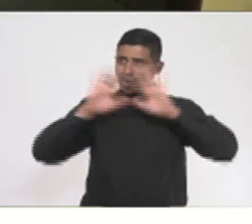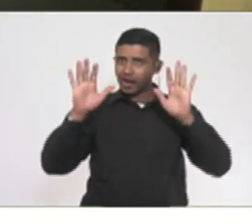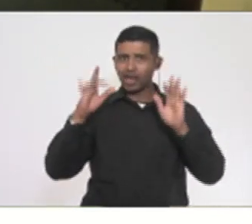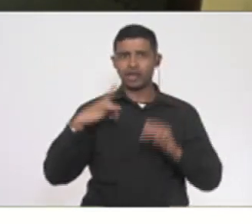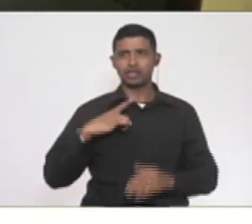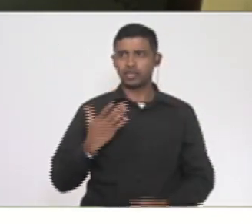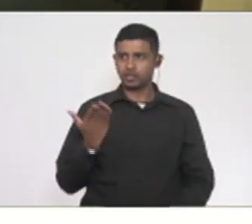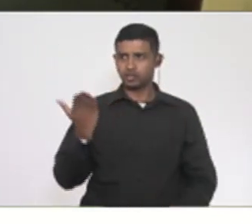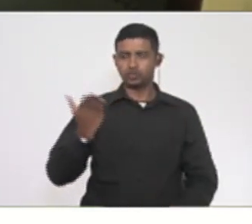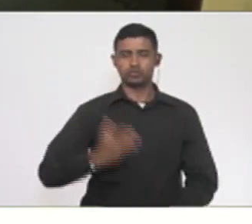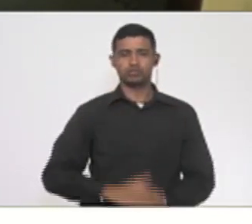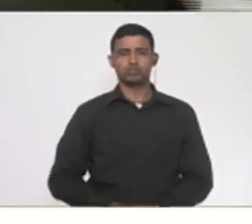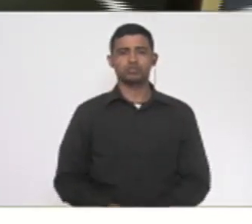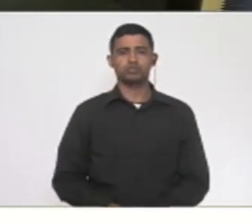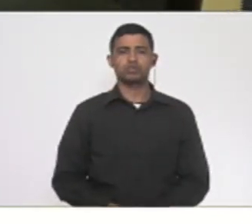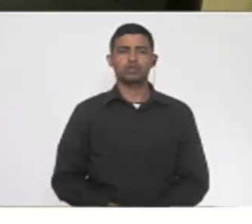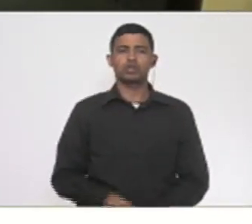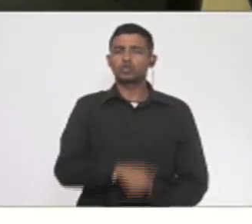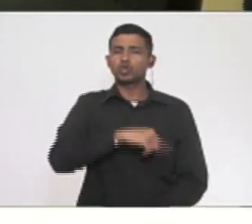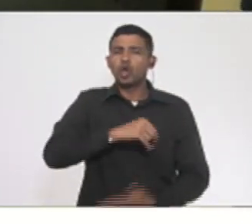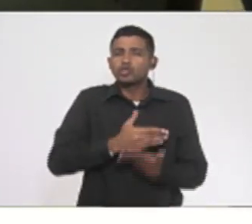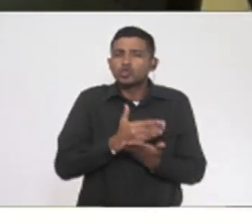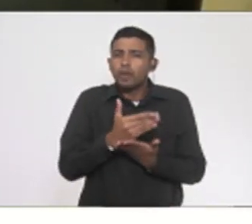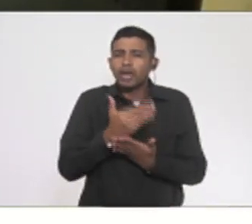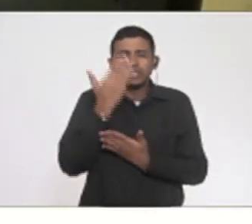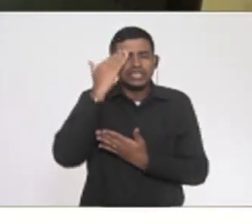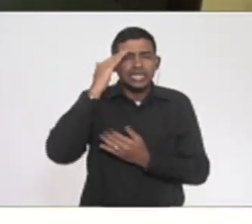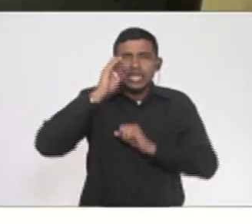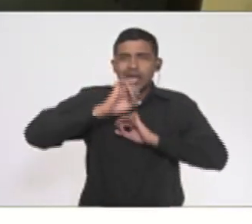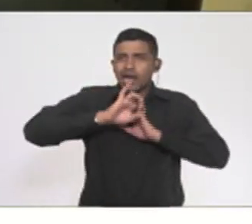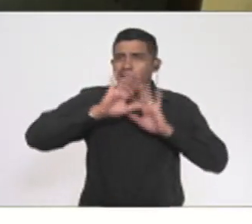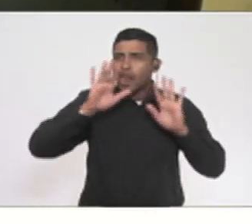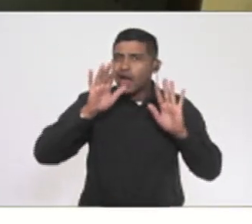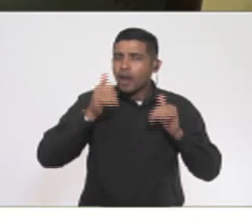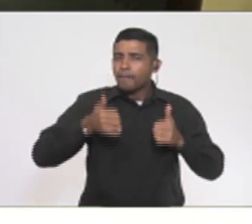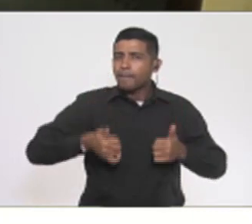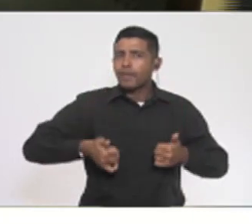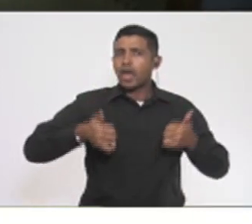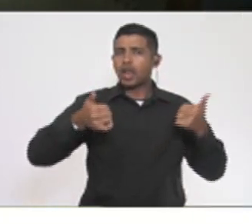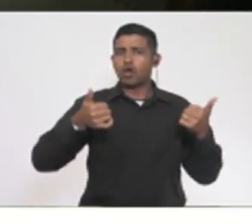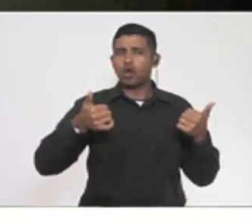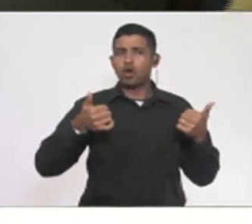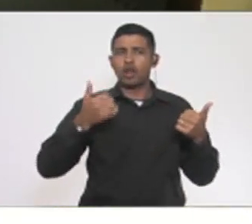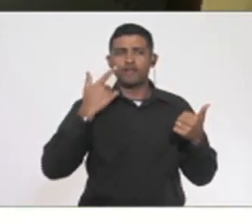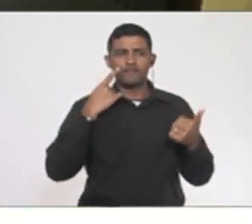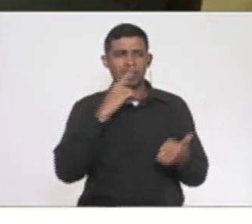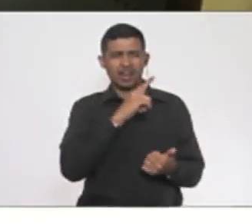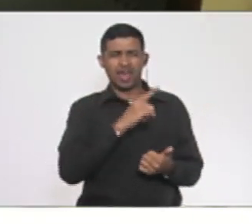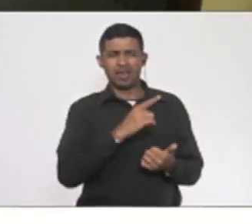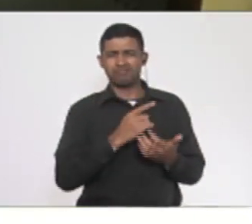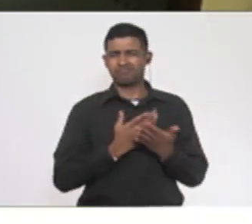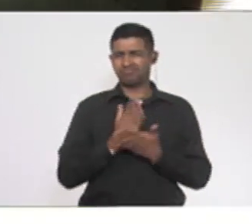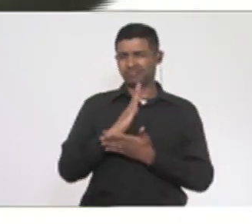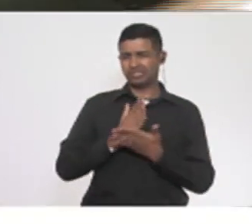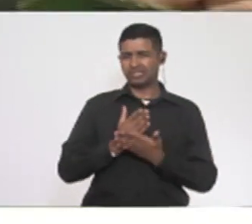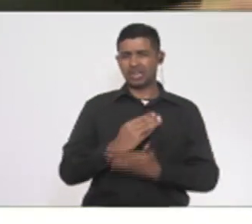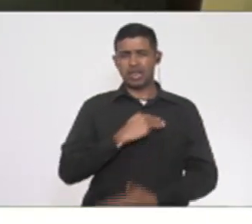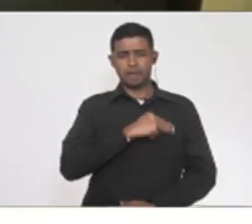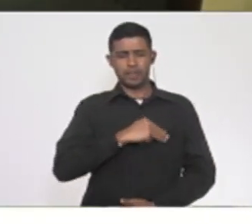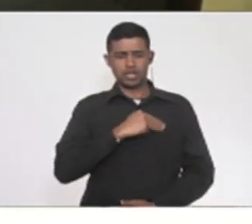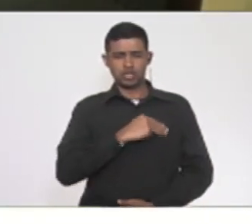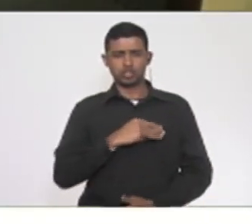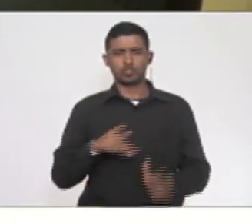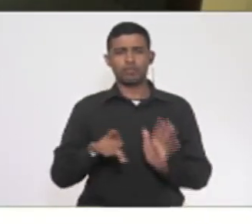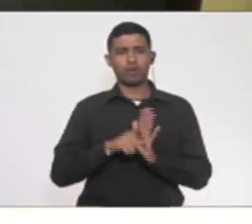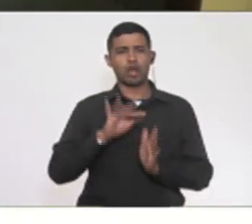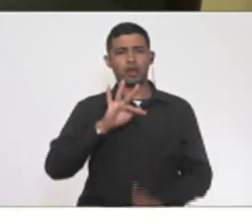pelo senhor, a gente começa a entender melhor a indignação do ministro da Fazenda,